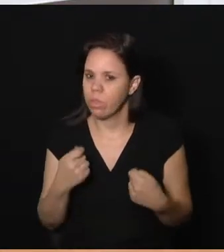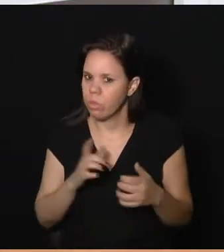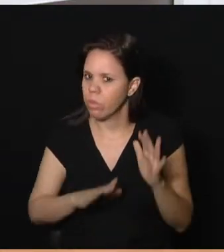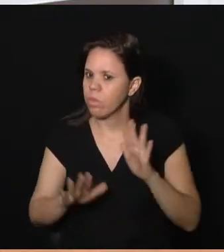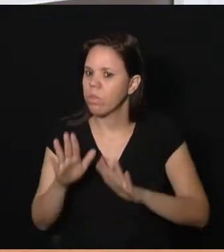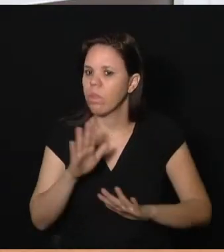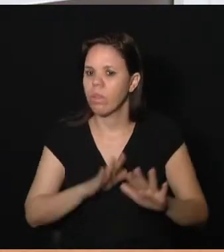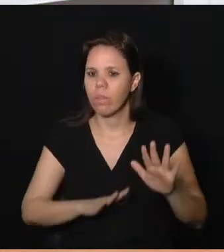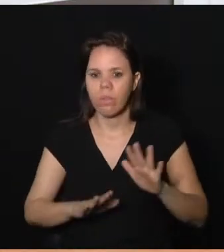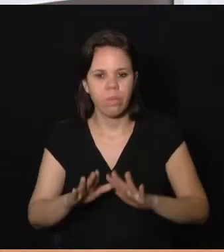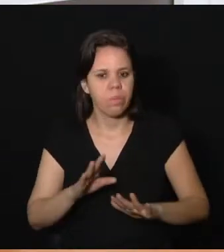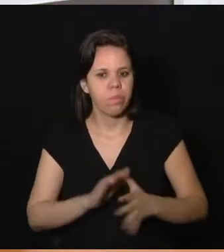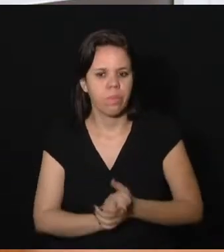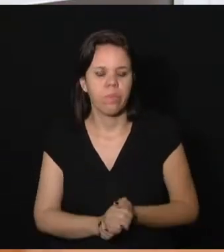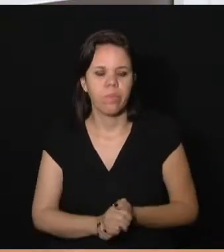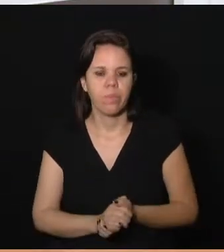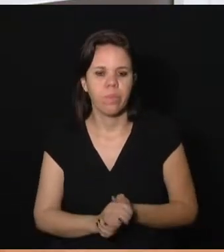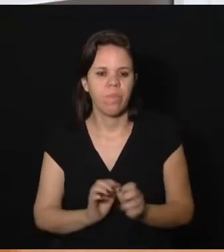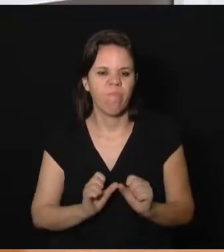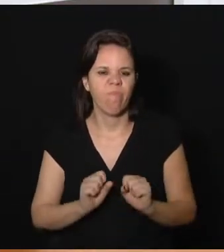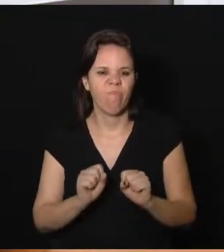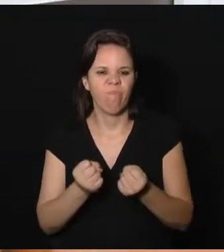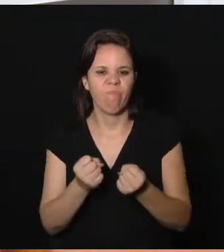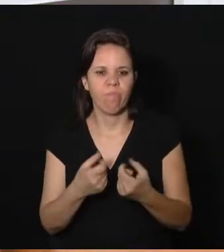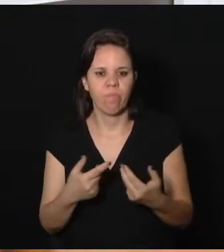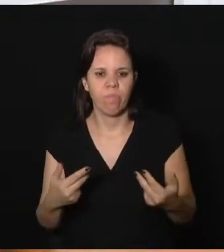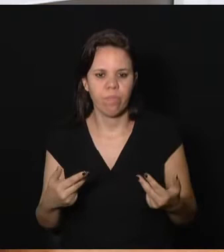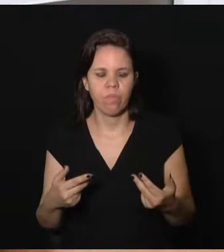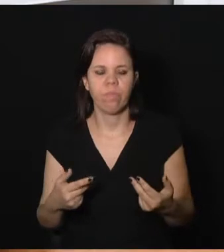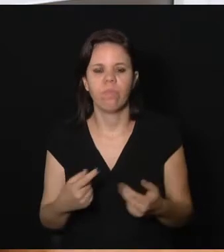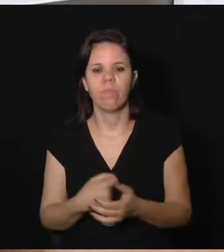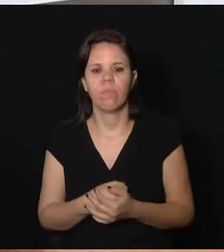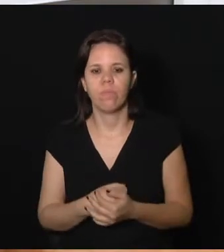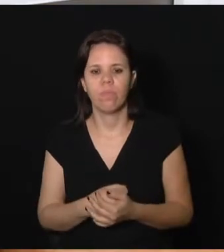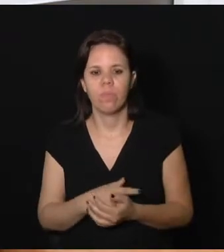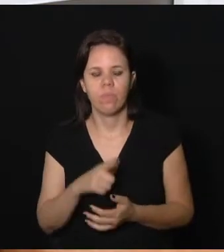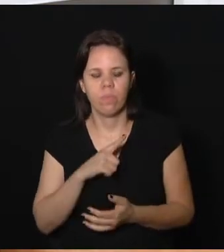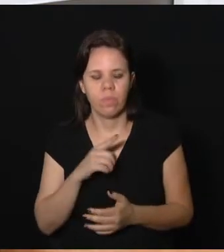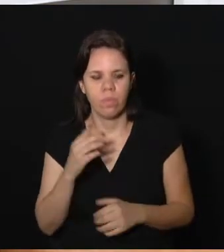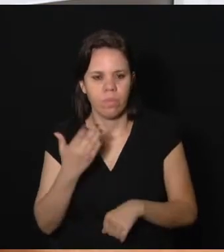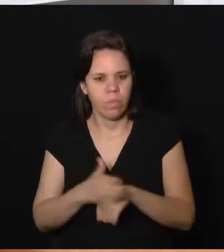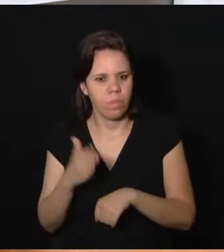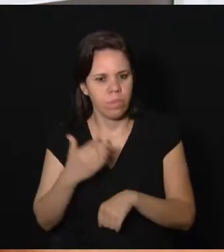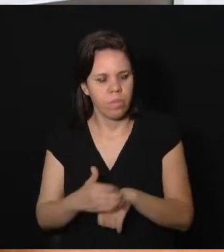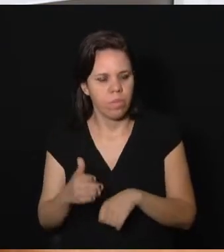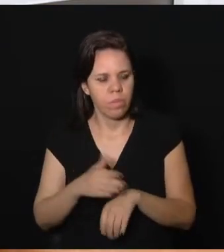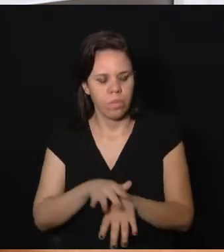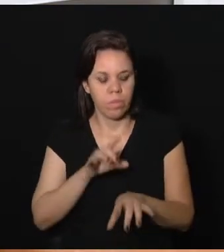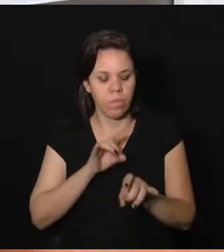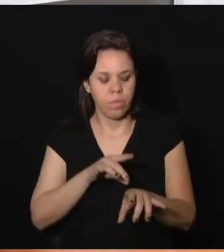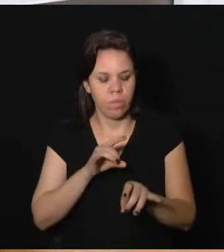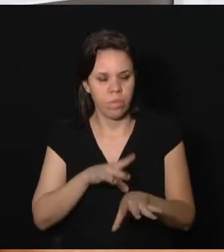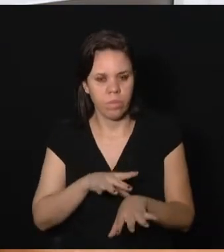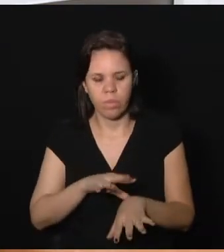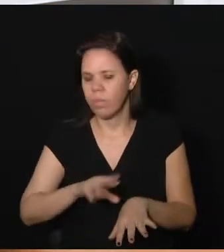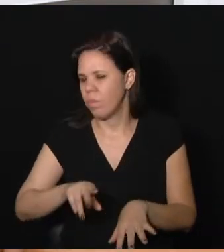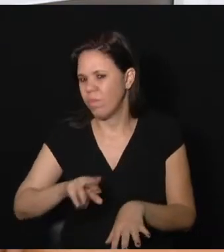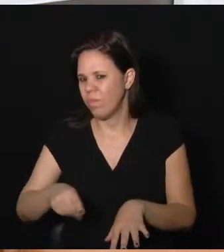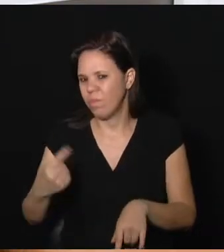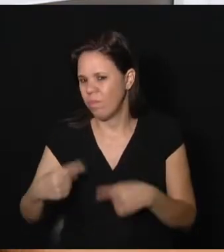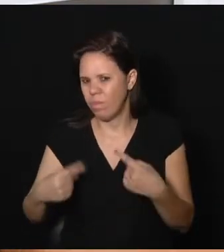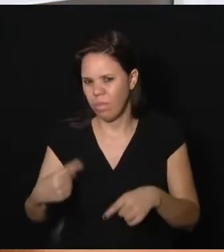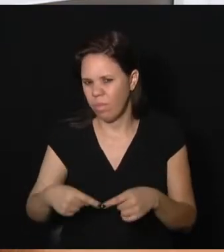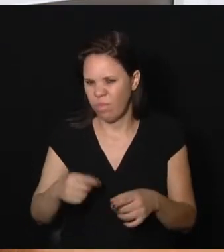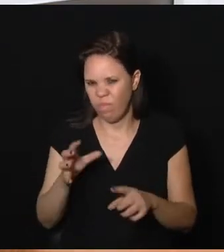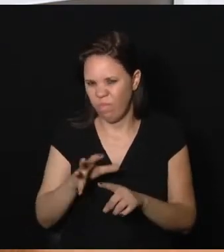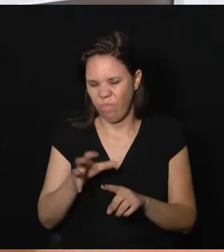cuidado, né? As defesas, as medidas de defesa comercial, elas serem praticadas de uma forma técnica e não política, ou por pressão